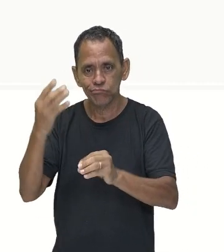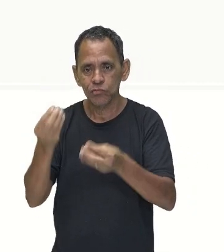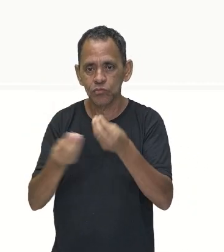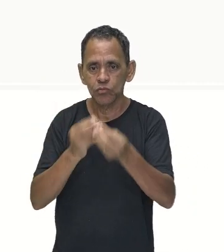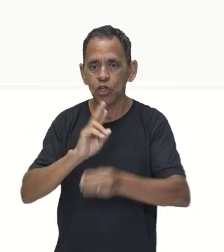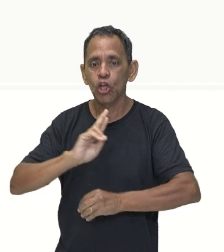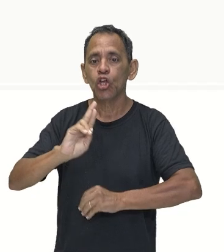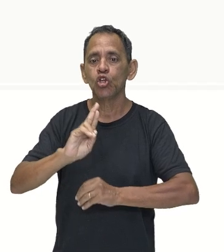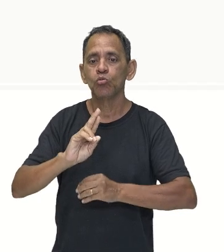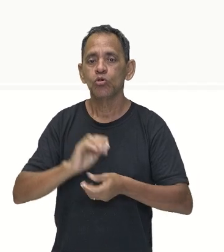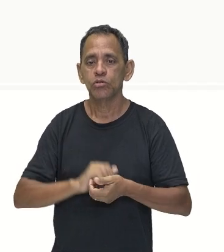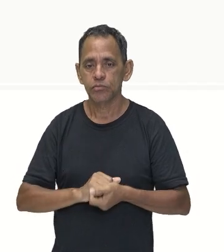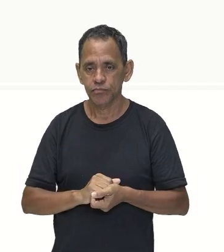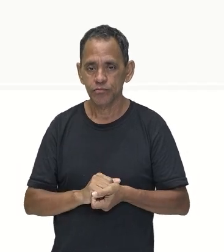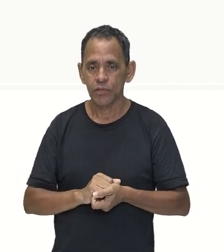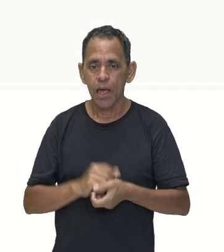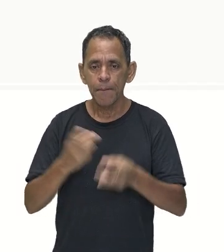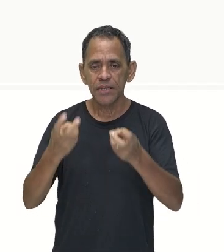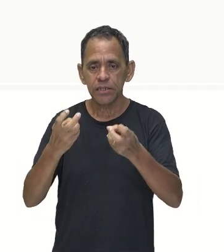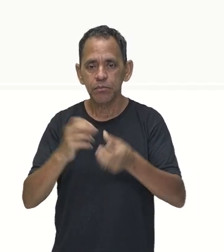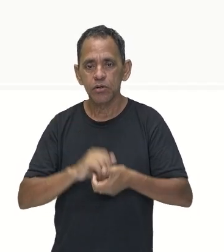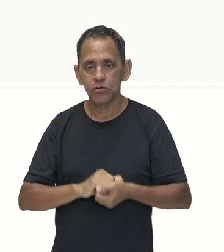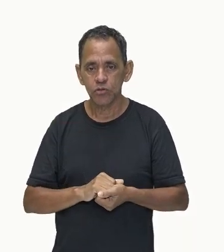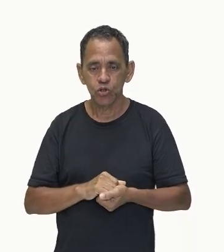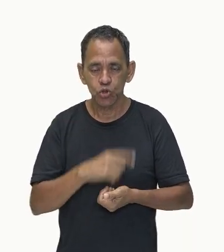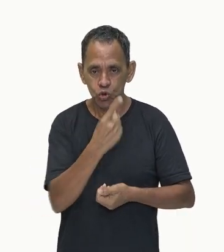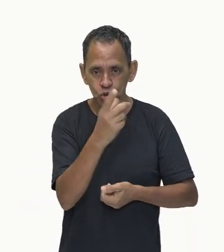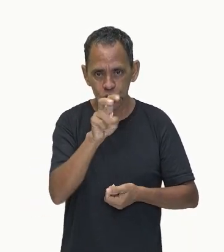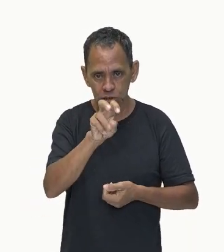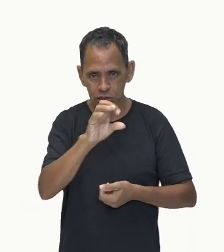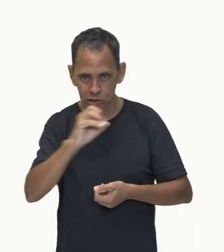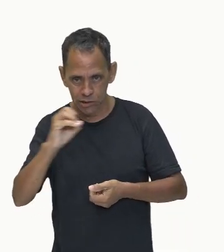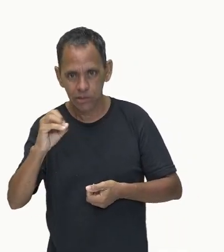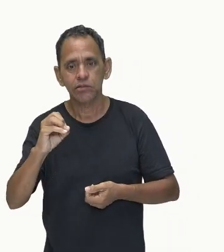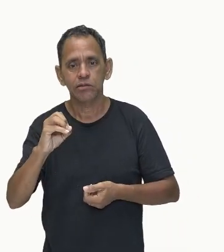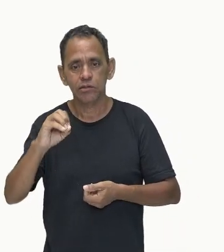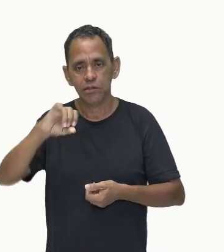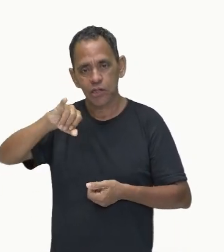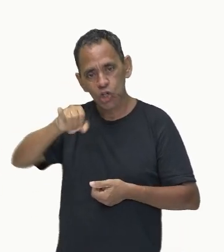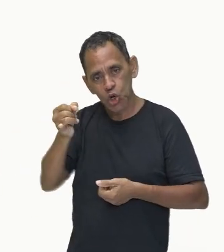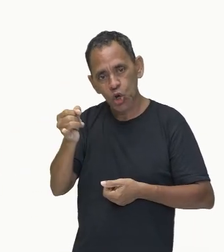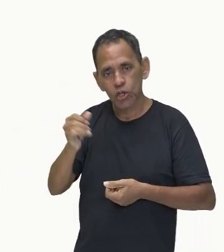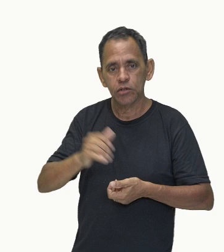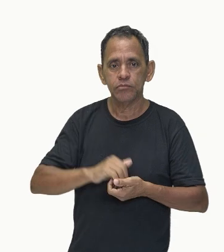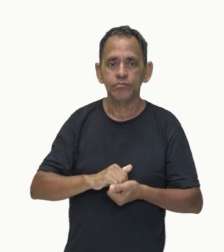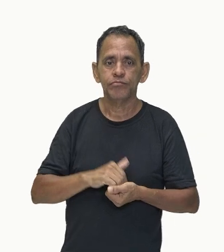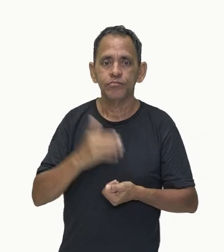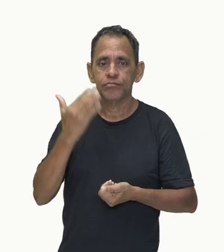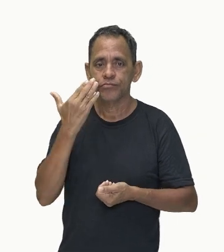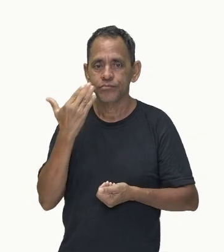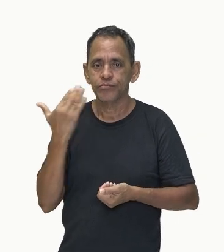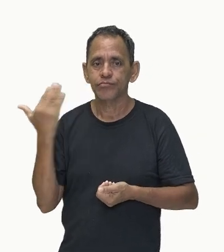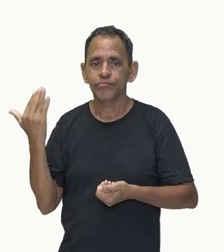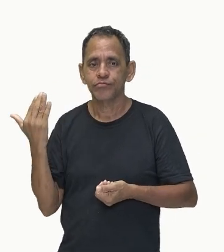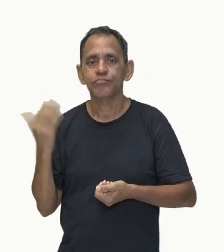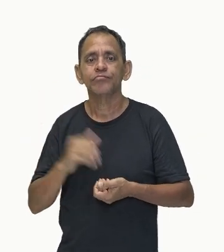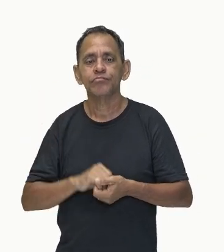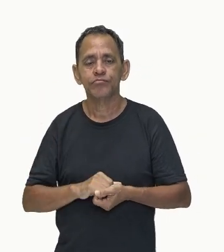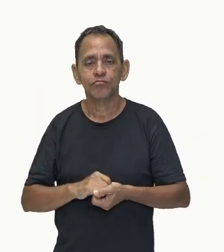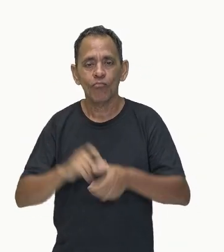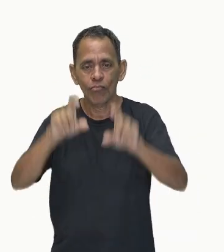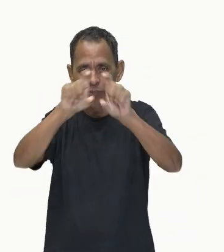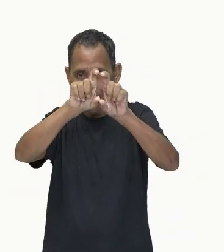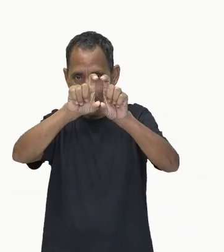de 1.500 joules, e aqui nós temos a nossa solução bem detalhada novamente para